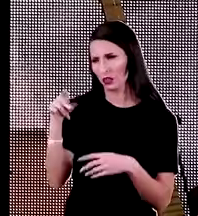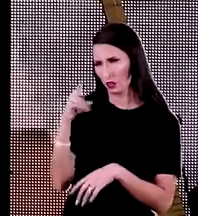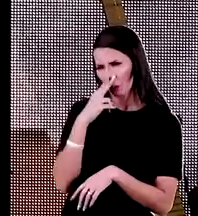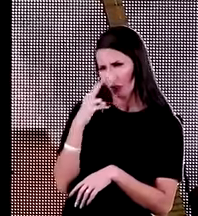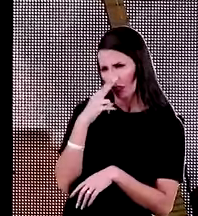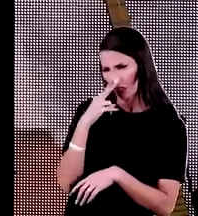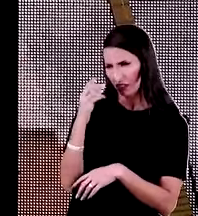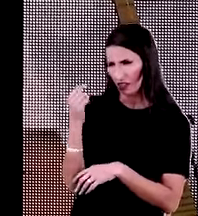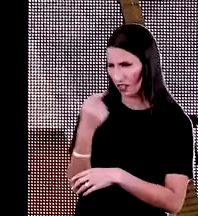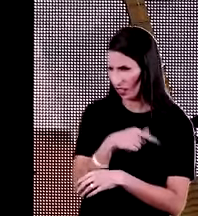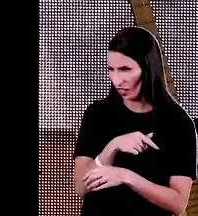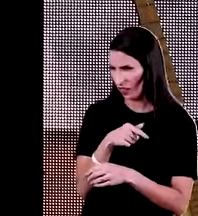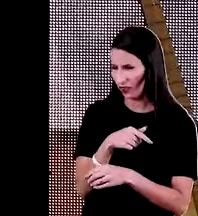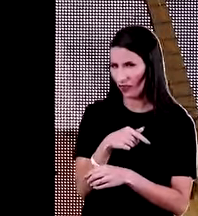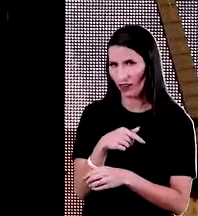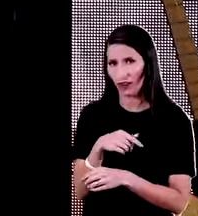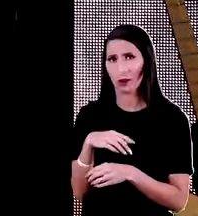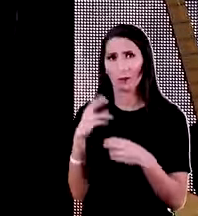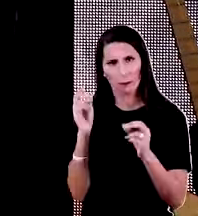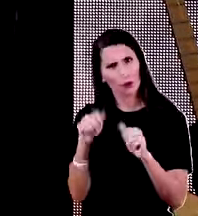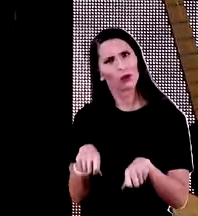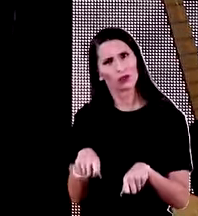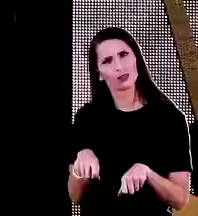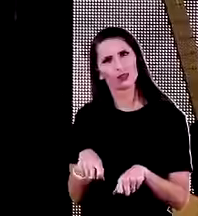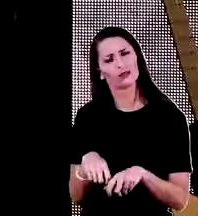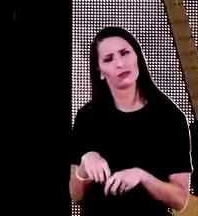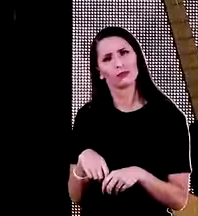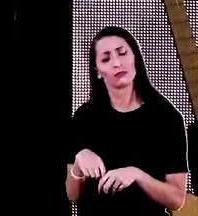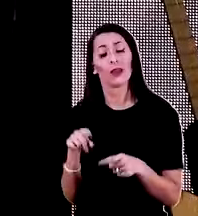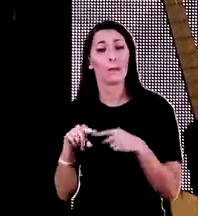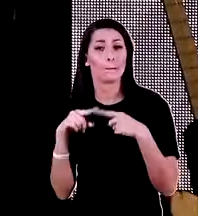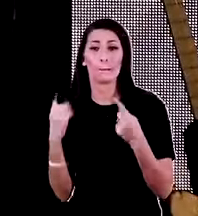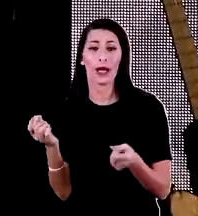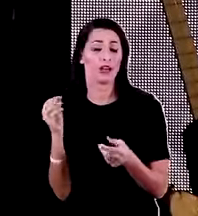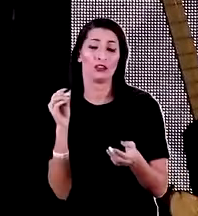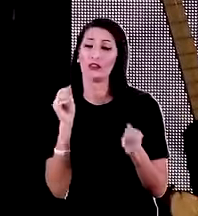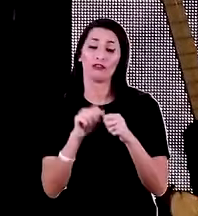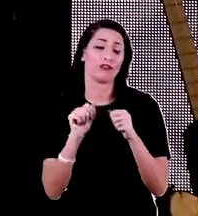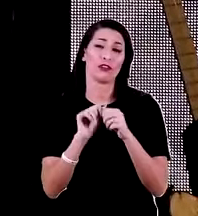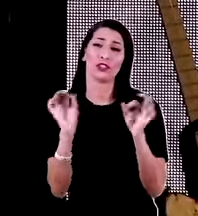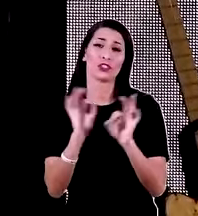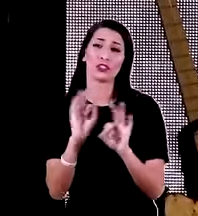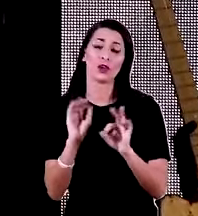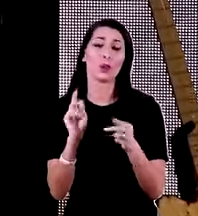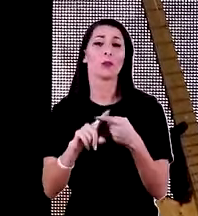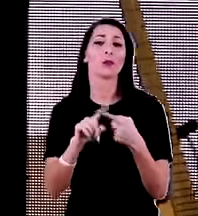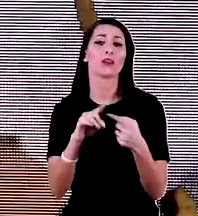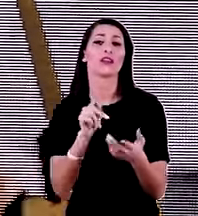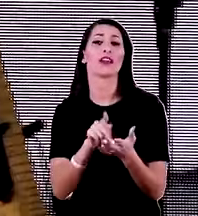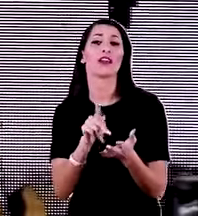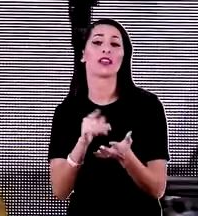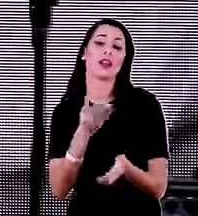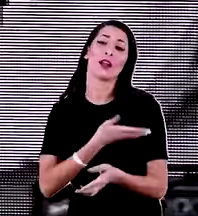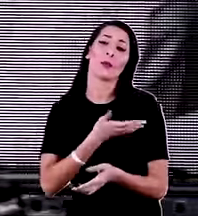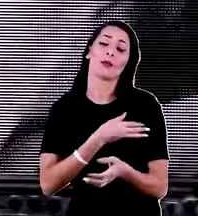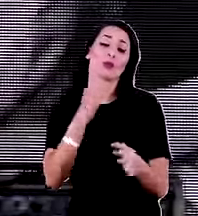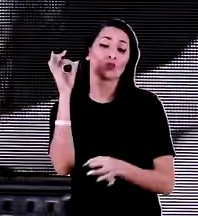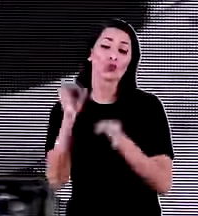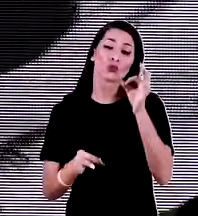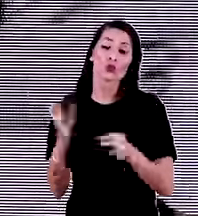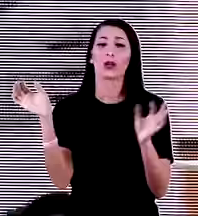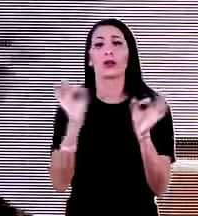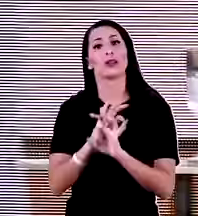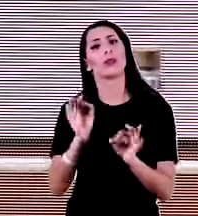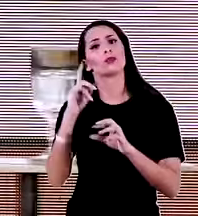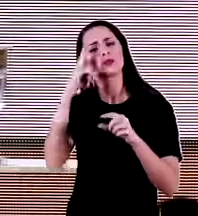instante. Poderia ou não poderia? Mas ela não fez isso porque o verdadeiro amigo não julga, chora com a